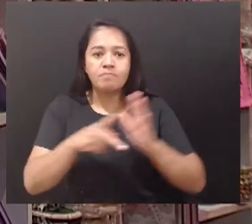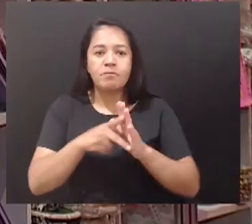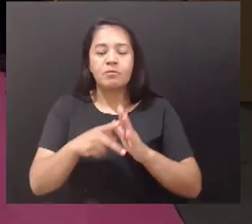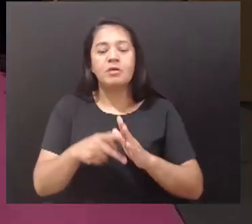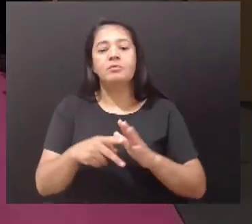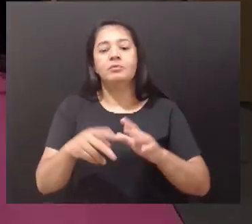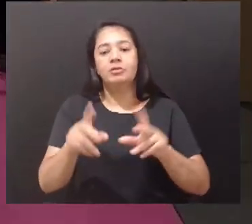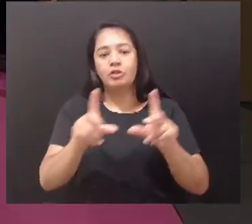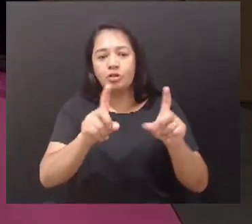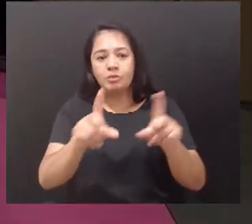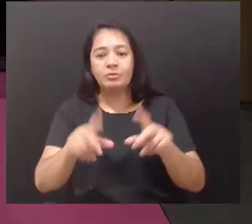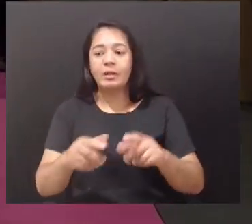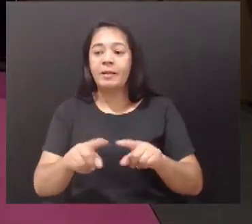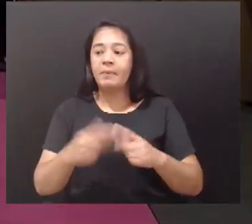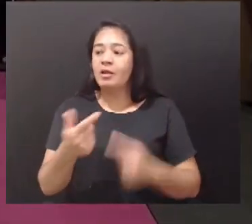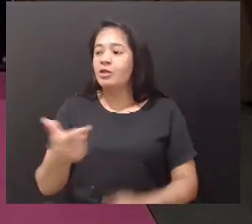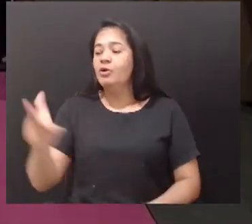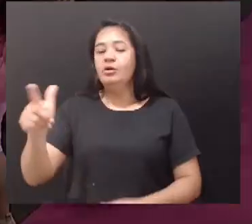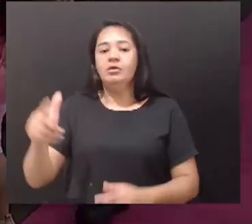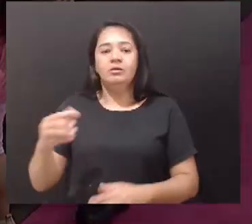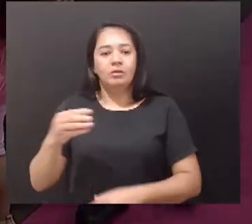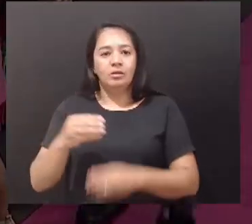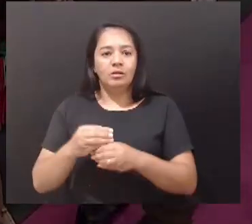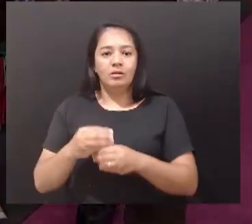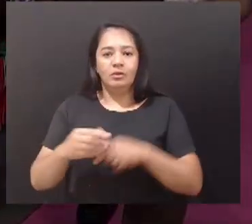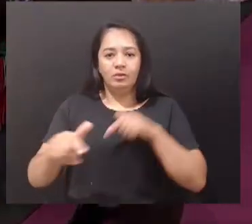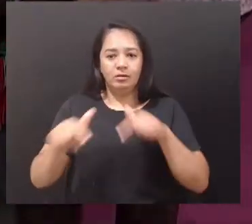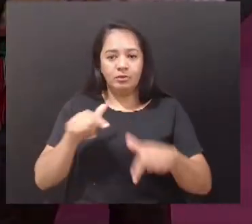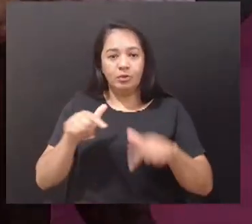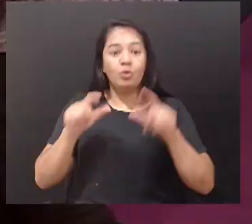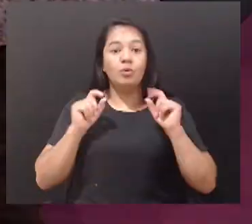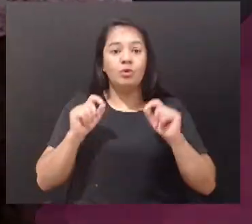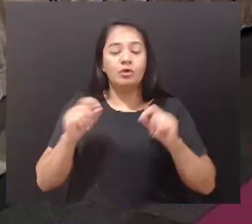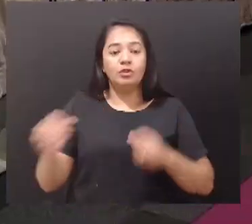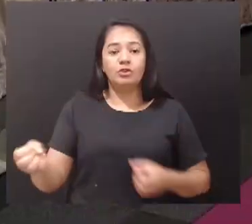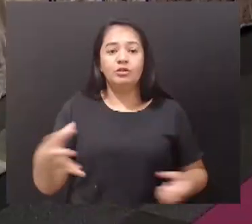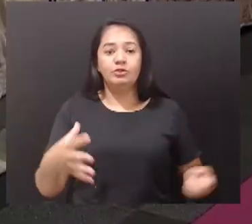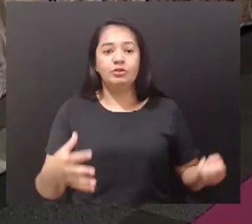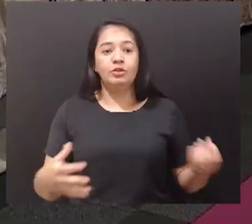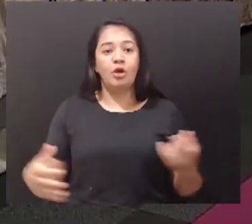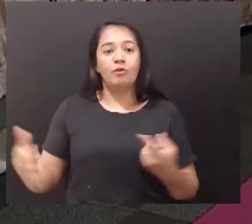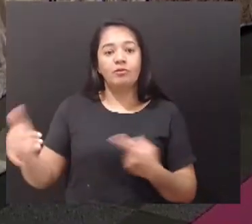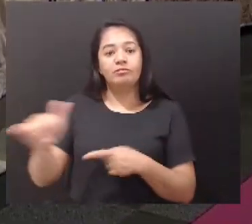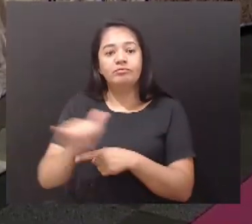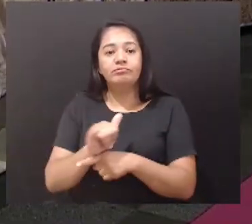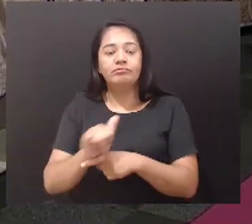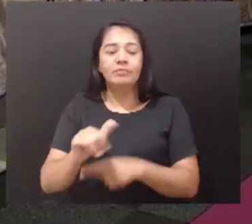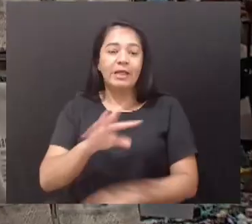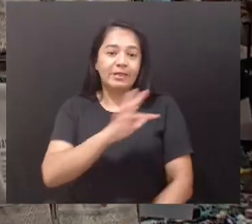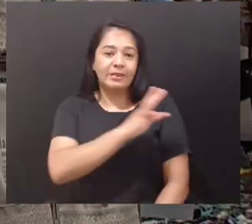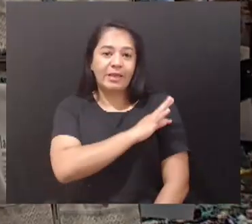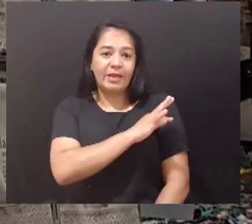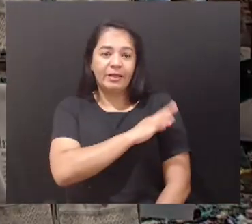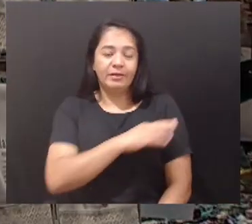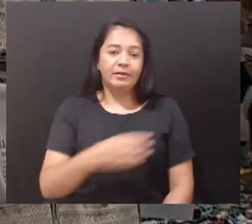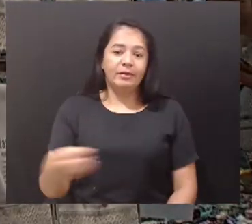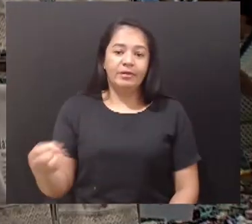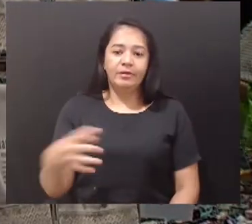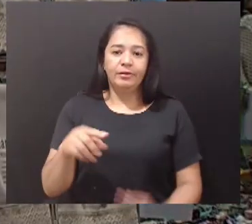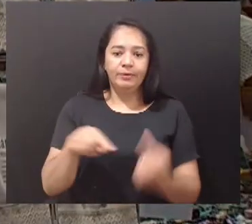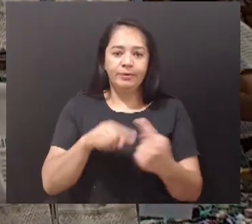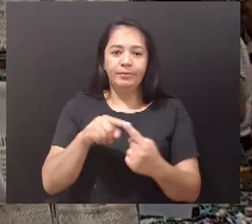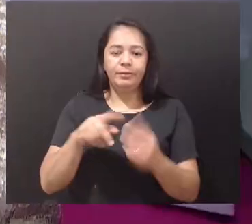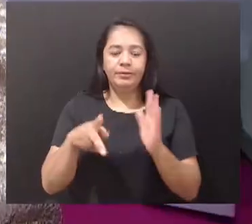outro lado, agregar ao seu trabalho novas ferramentas, novas técnicas. Esse é o grande objetivo da feira, porque é uma